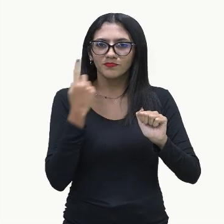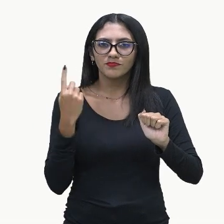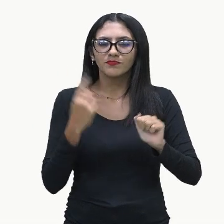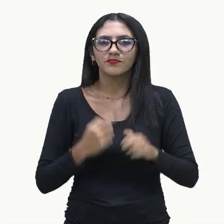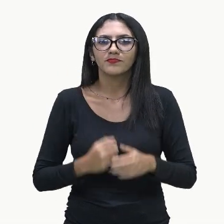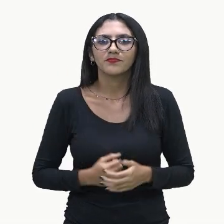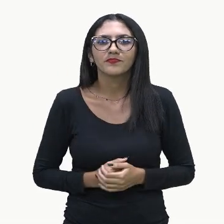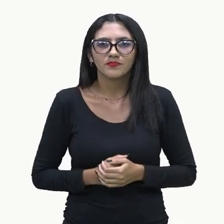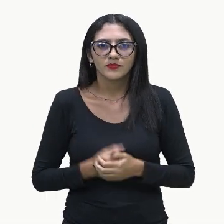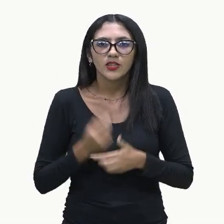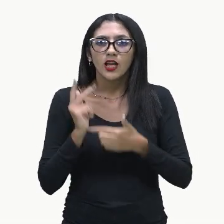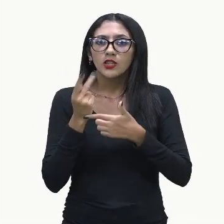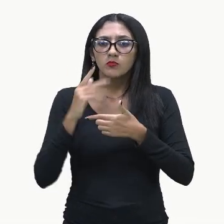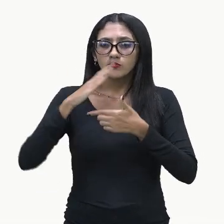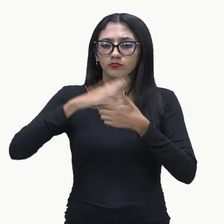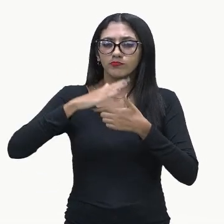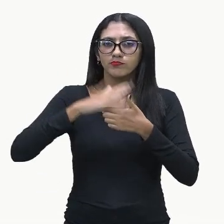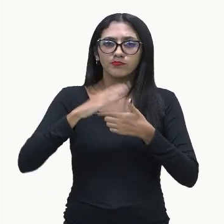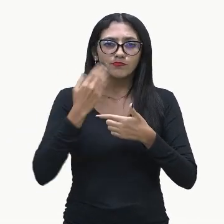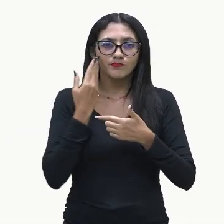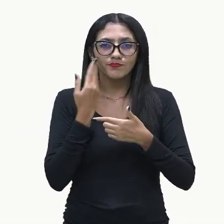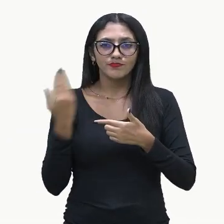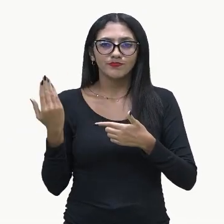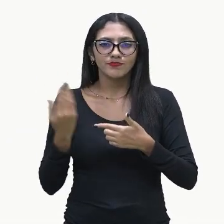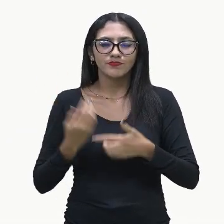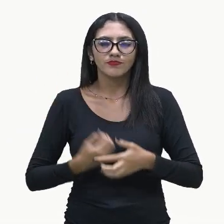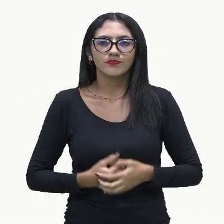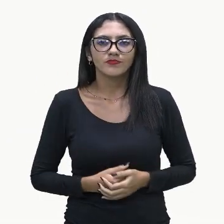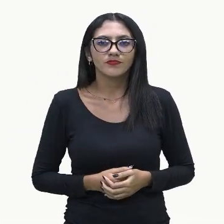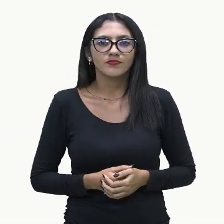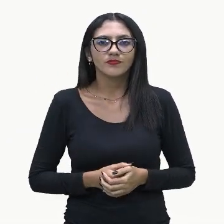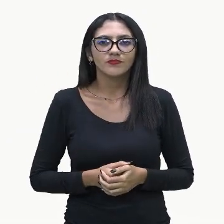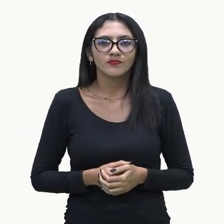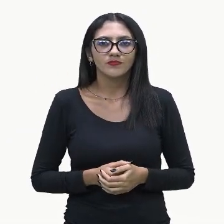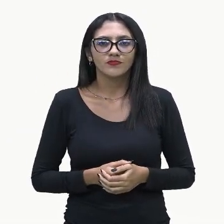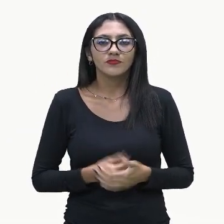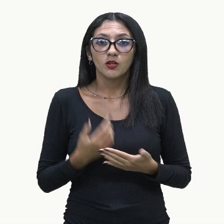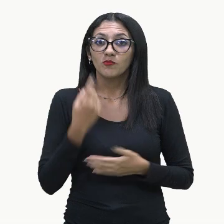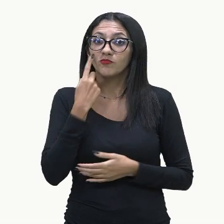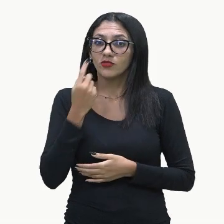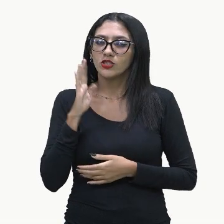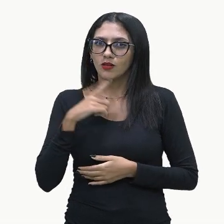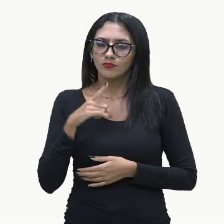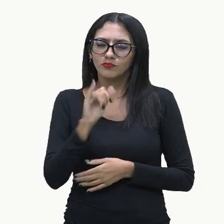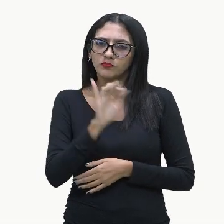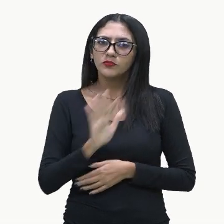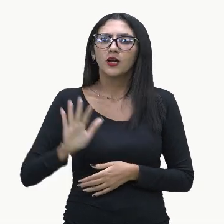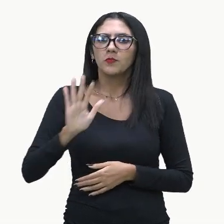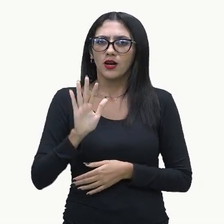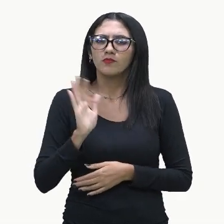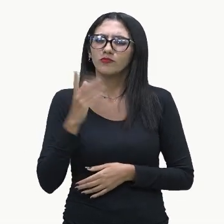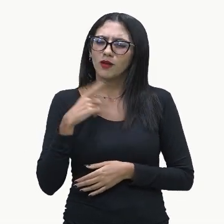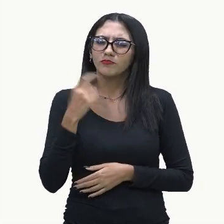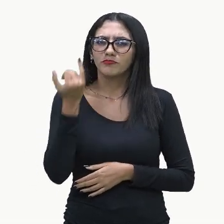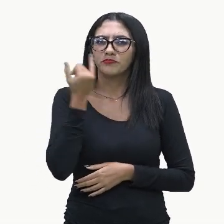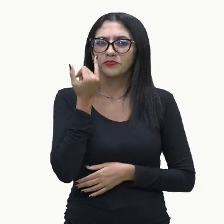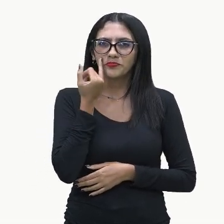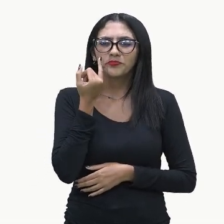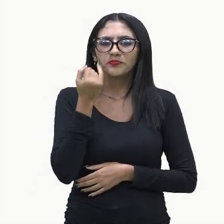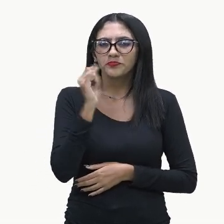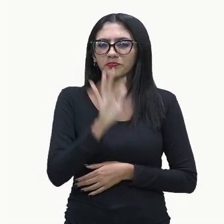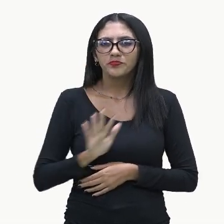no triângulo retângulo abaixo? Então, já observe que é um triângulo retângulo. Já está dito, né?